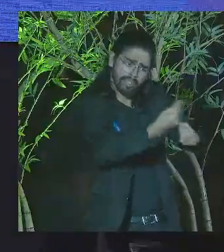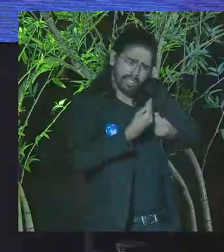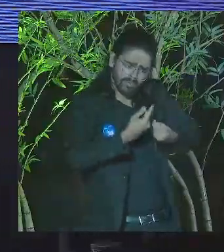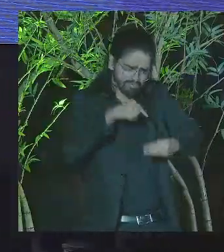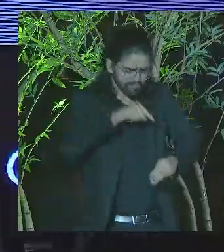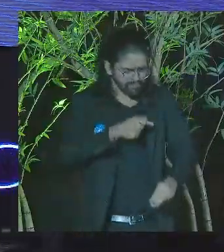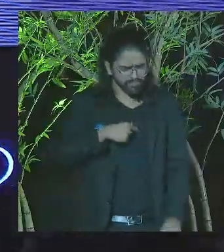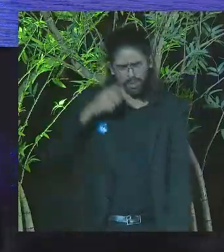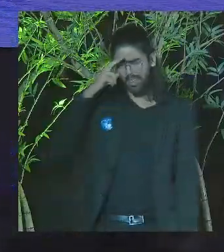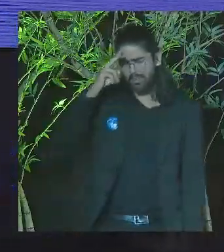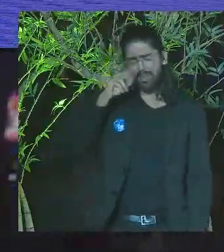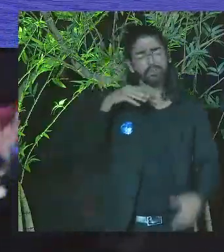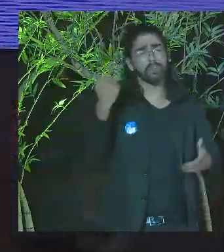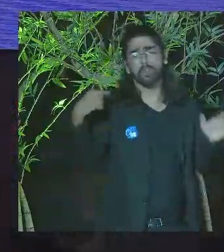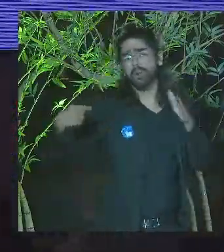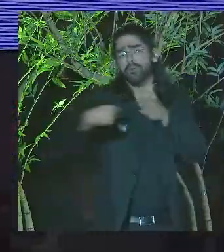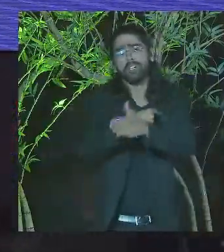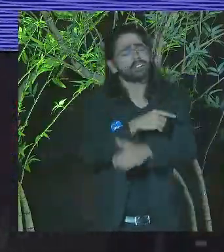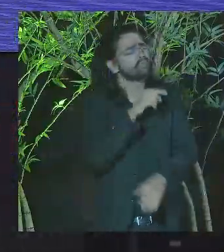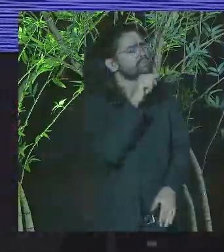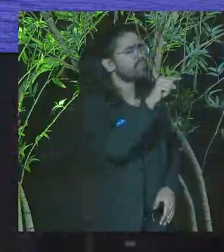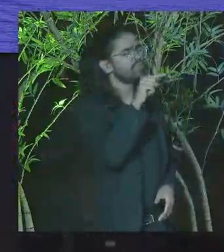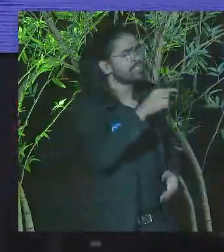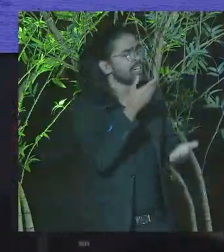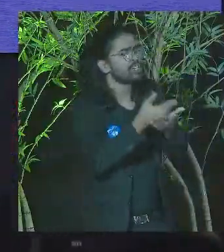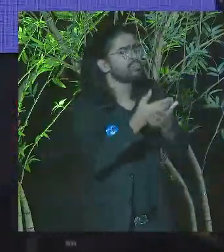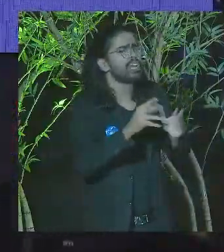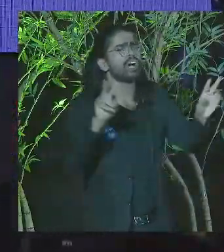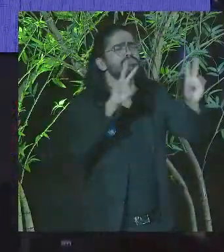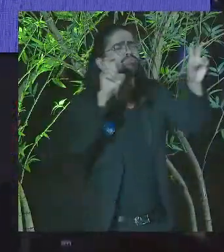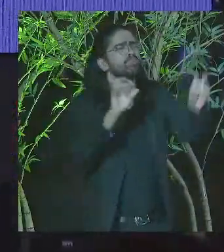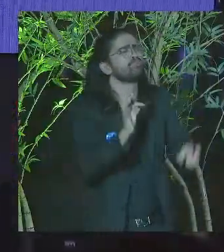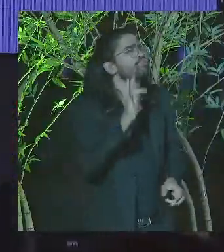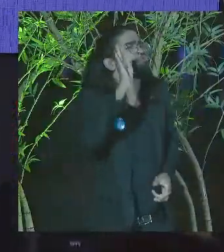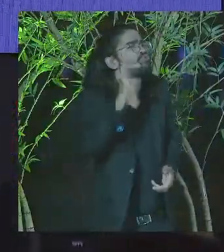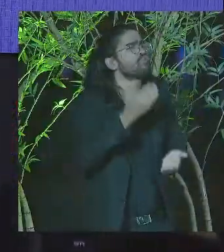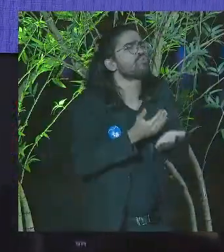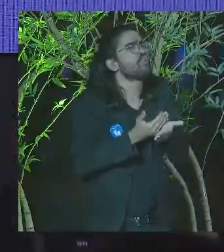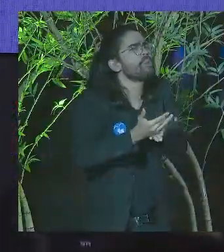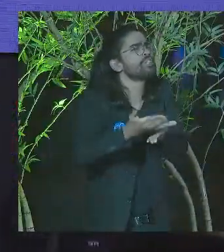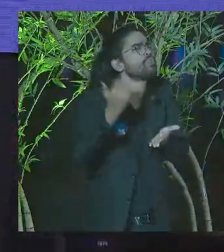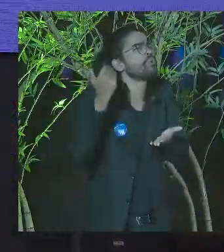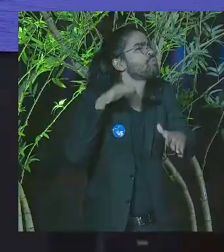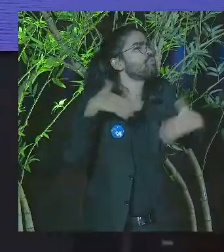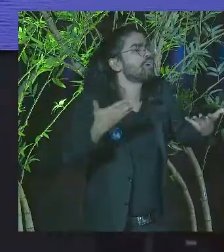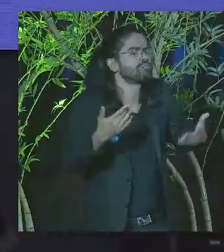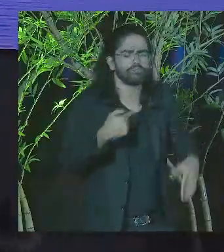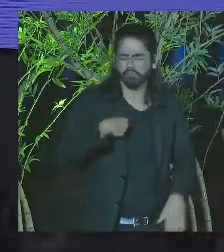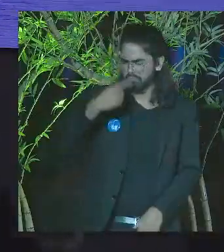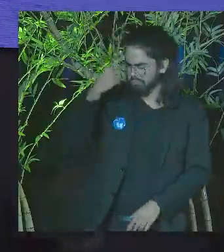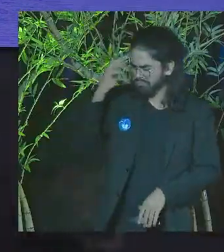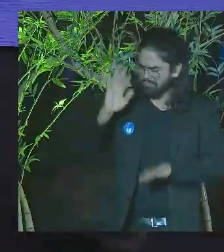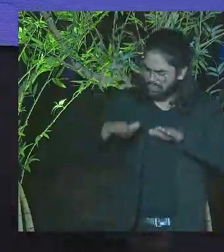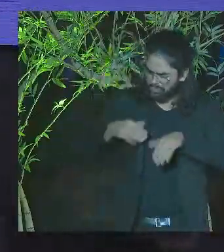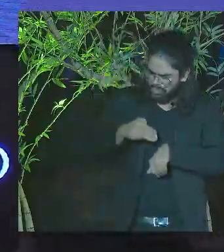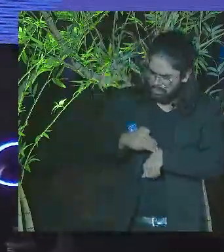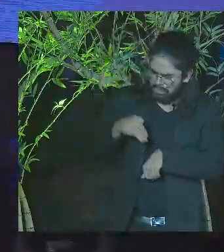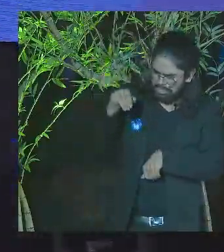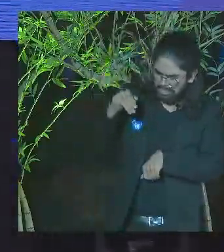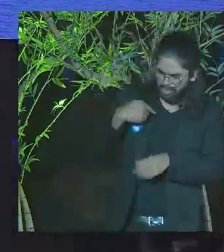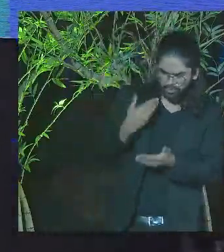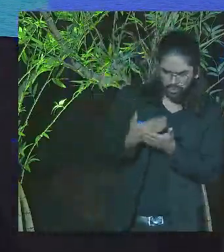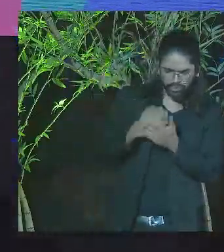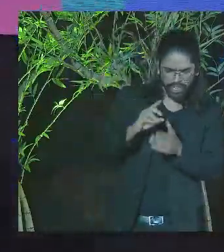você começou a estudar futuros, a pensar sobre isso? E eu falei: Será que foi no mestrado, quando eu fui estudar design